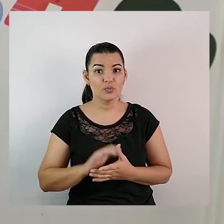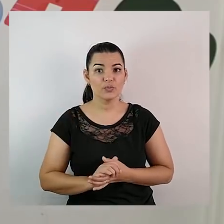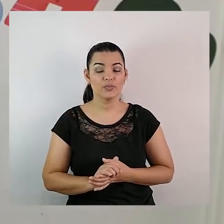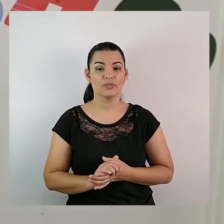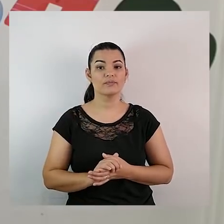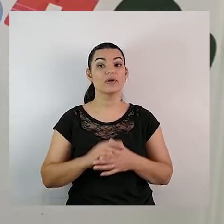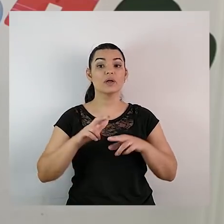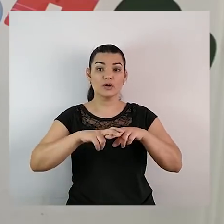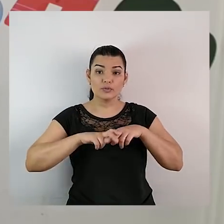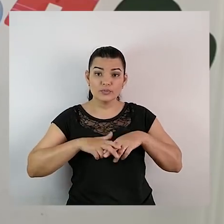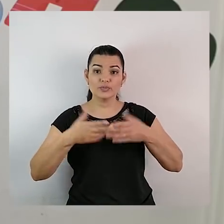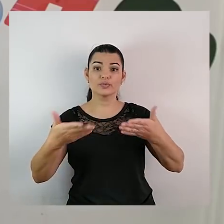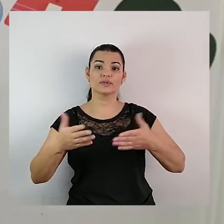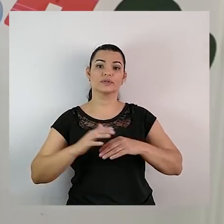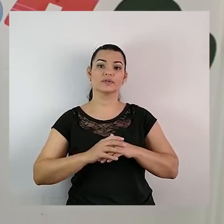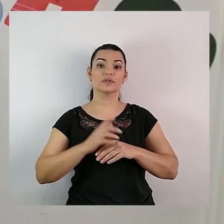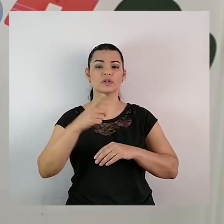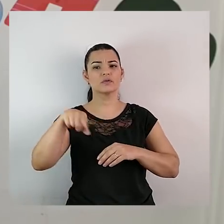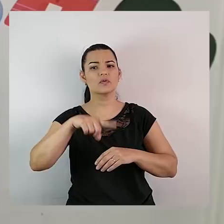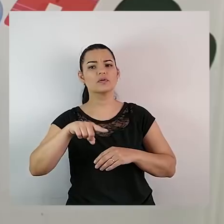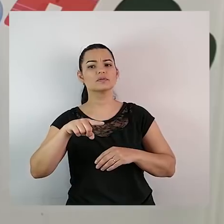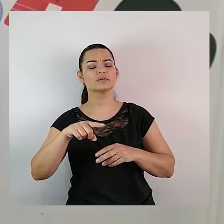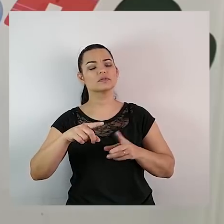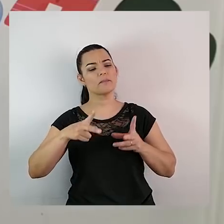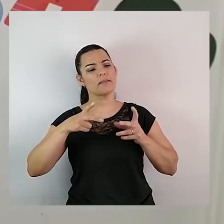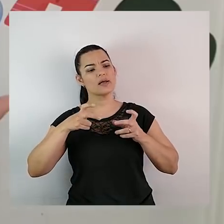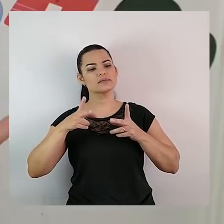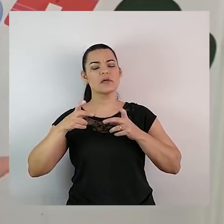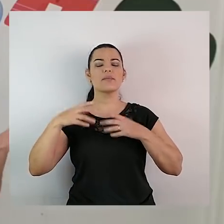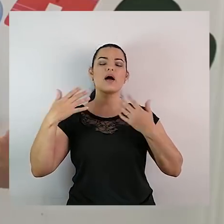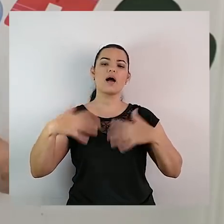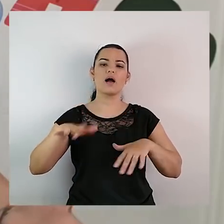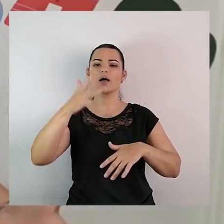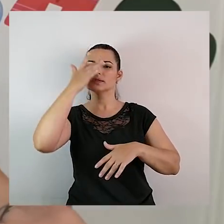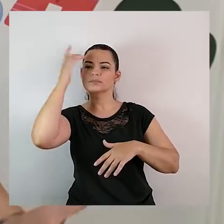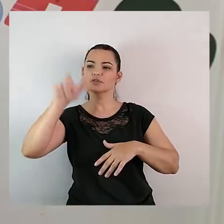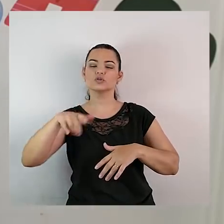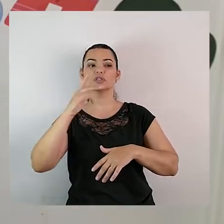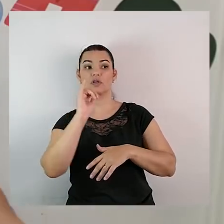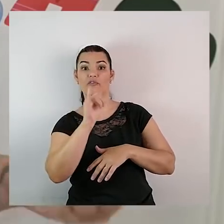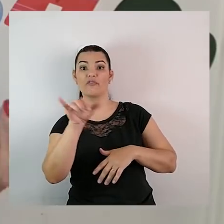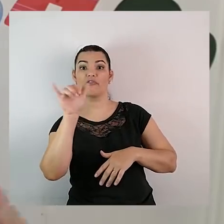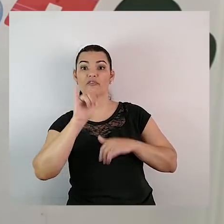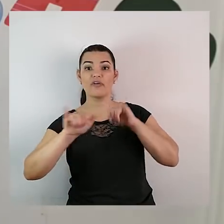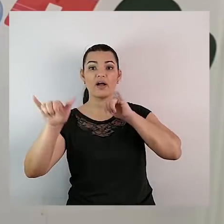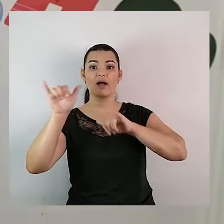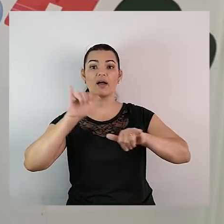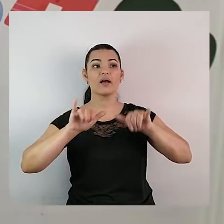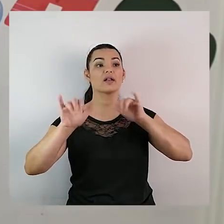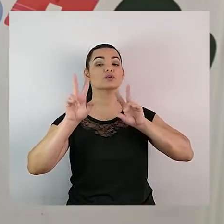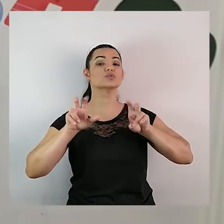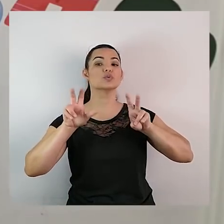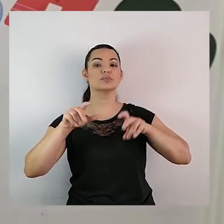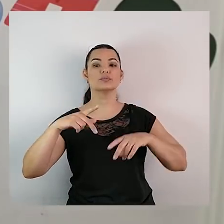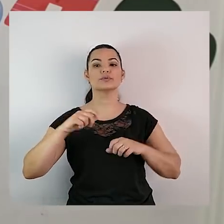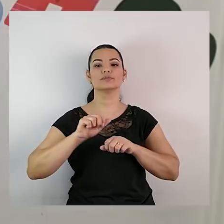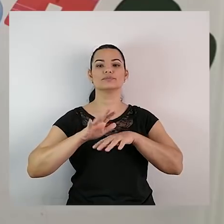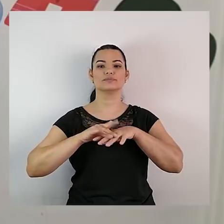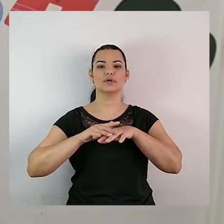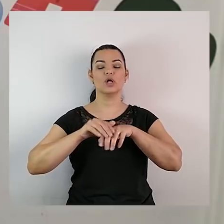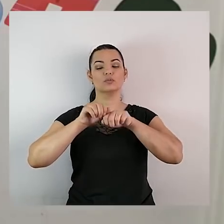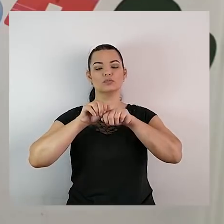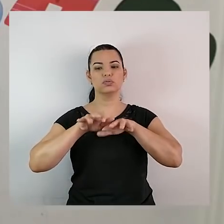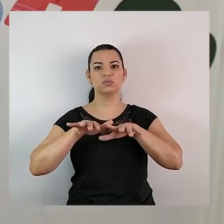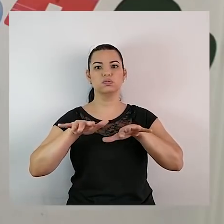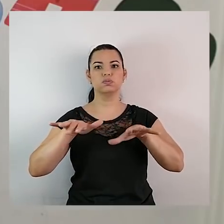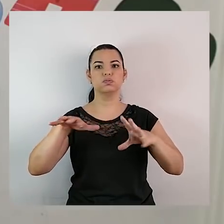só? É por isso que vocês ouvem falar o tempo todo sobre a pandemia causada